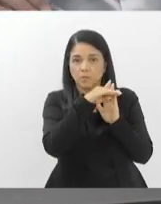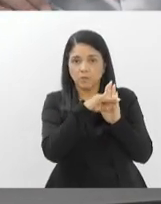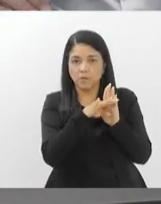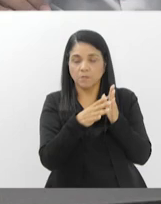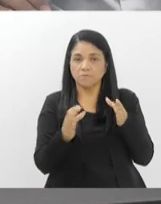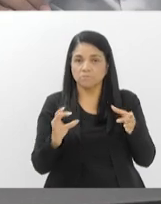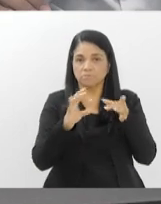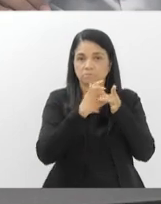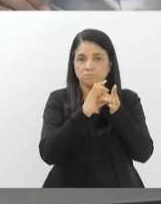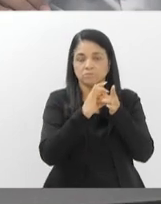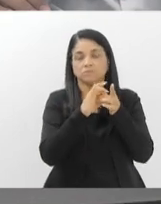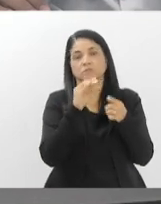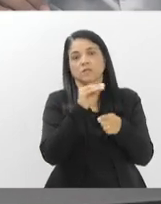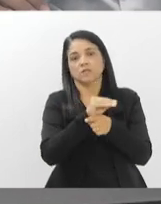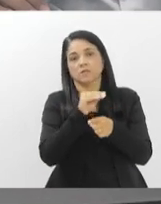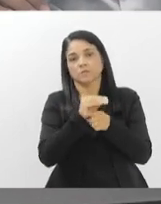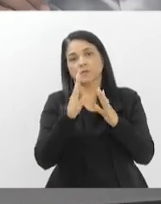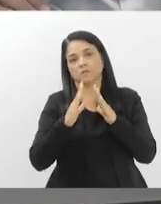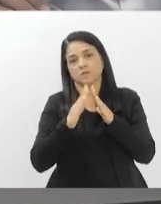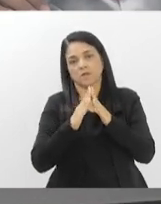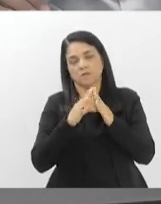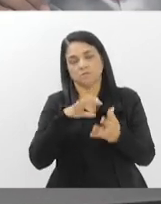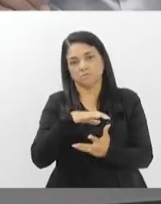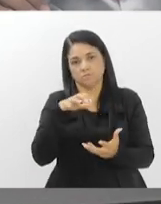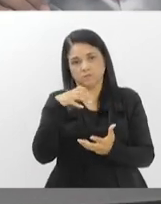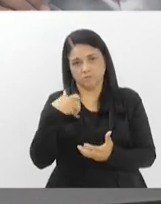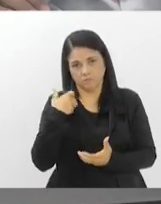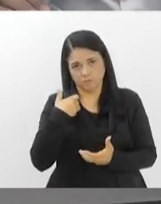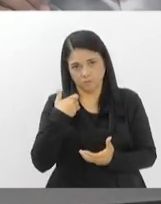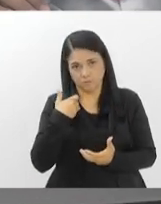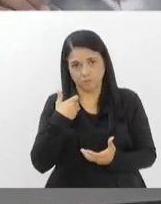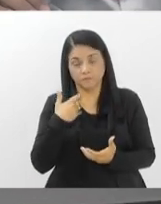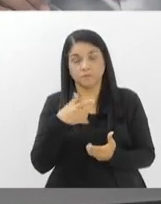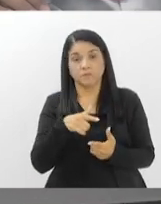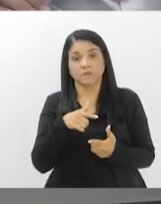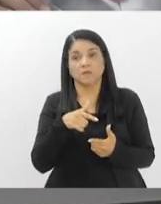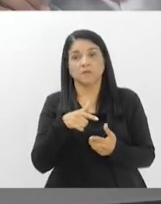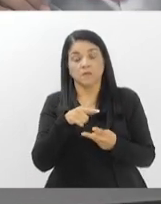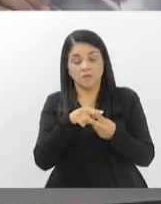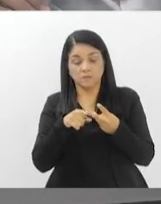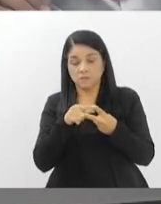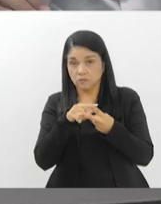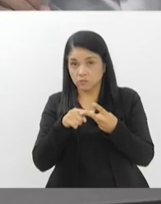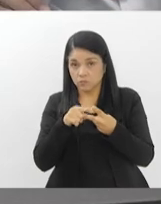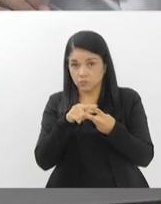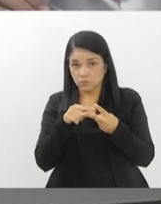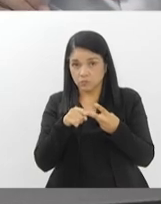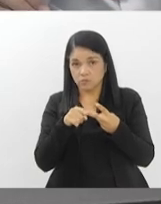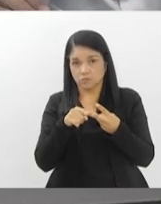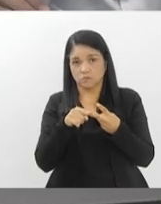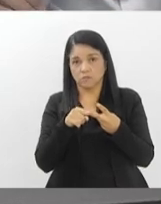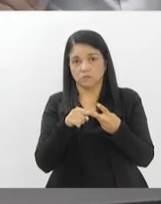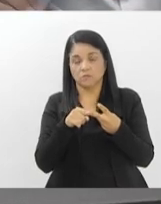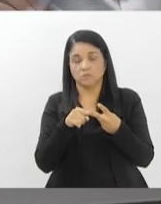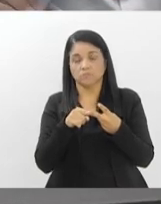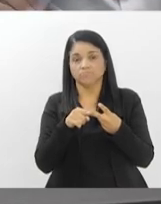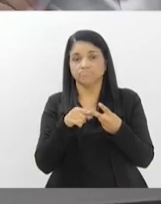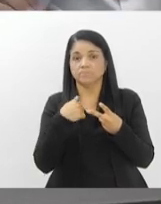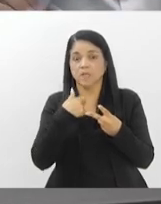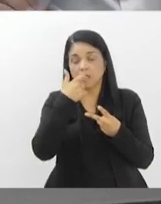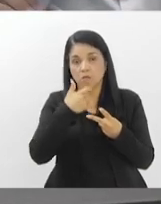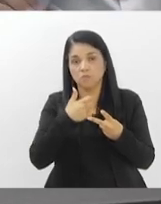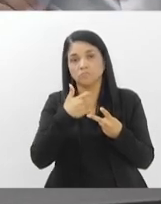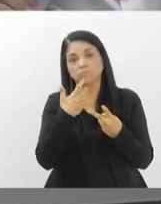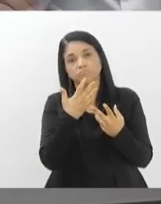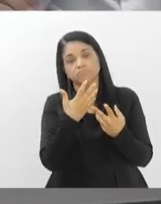de Atendimento Domiciliar para Idosos. Então, em vista dessas duas, eu considero que a gente